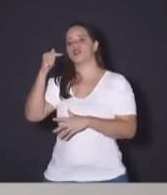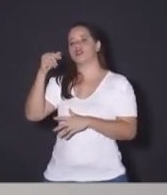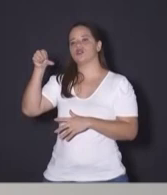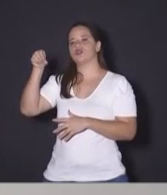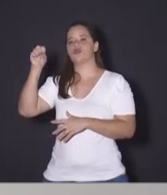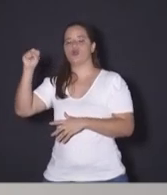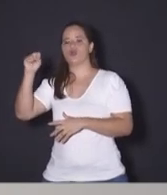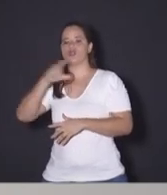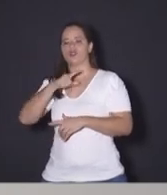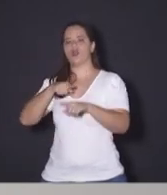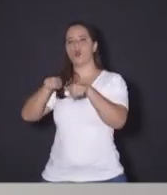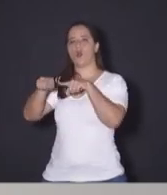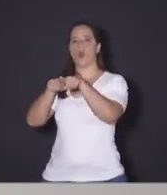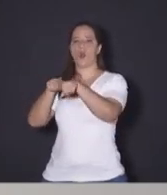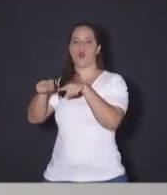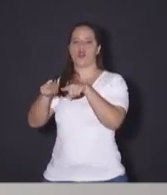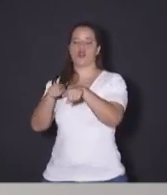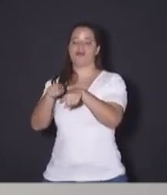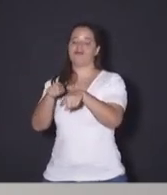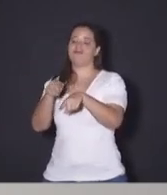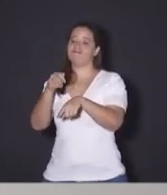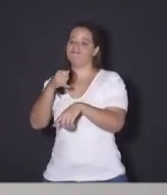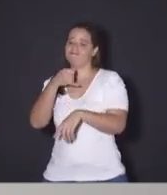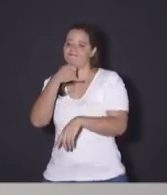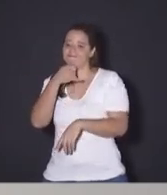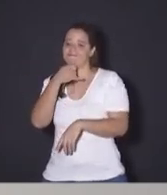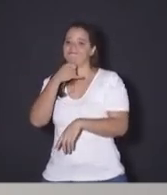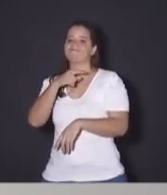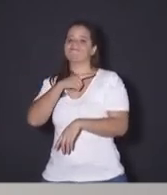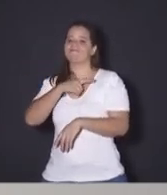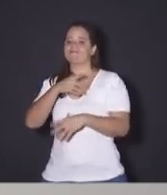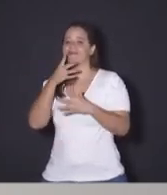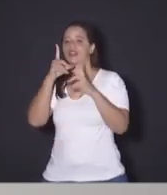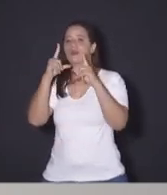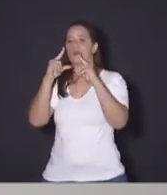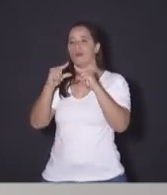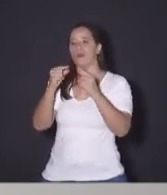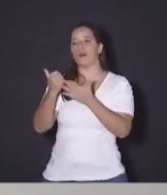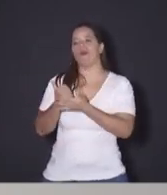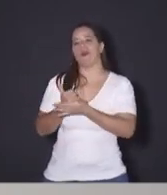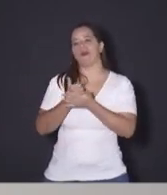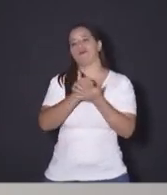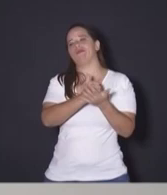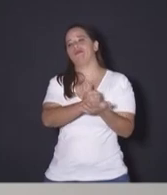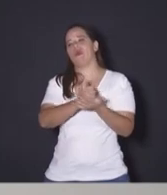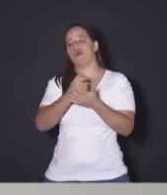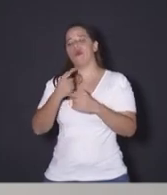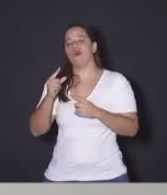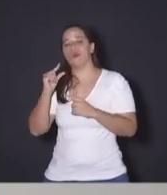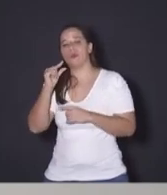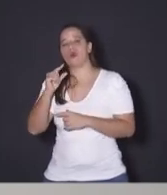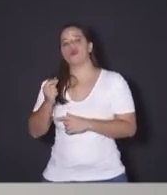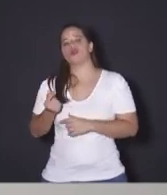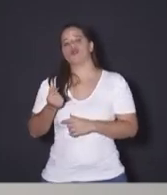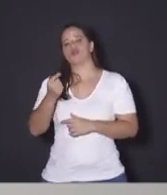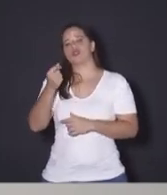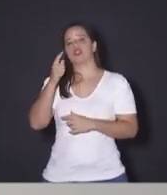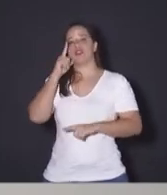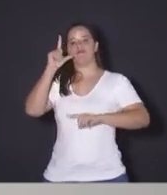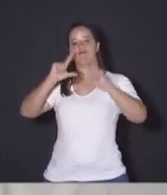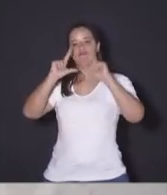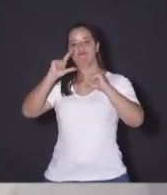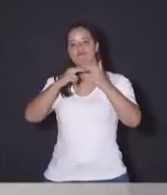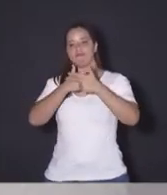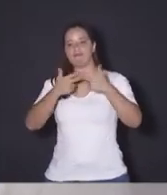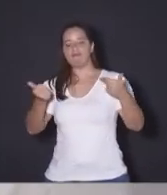concorrência infelizmente a gente vive uma situação de muita escassez de pouco apoio de poucos recursos para essa mídia então é